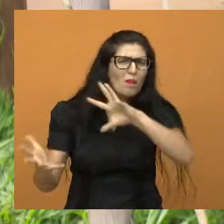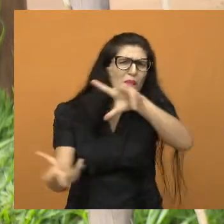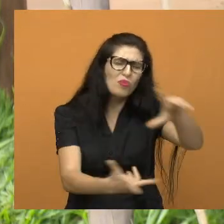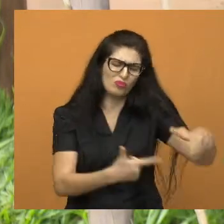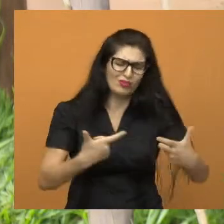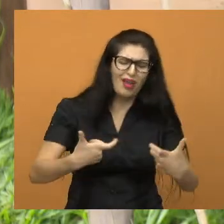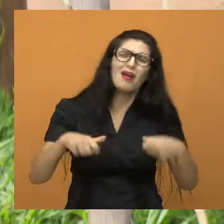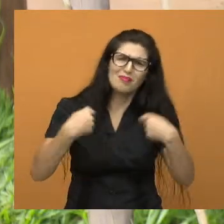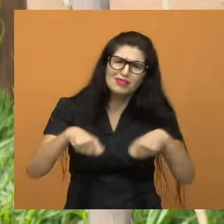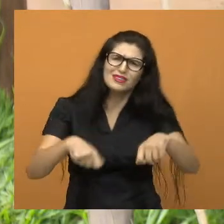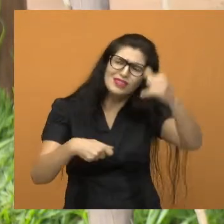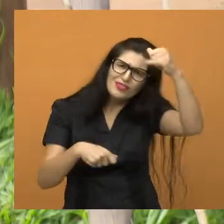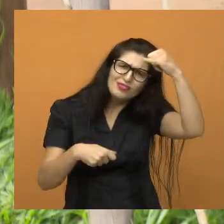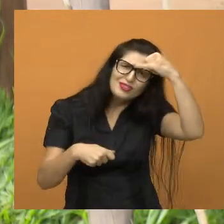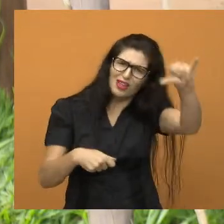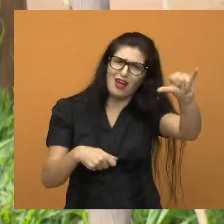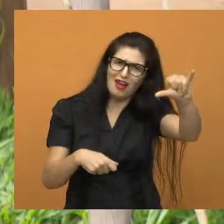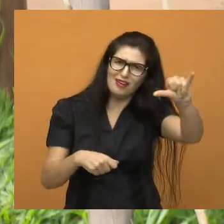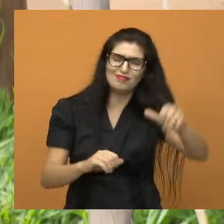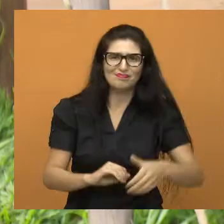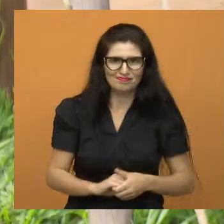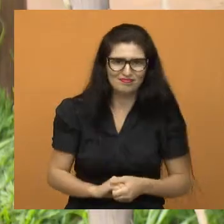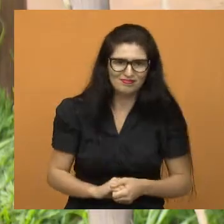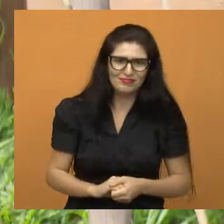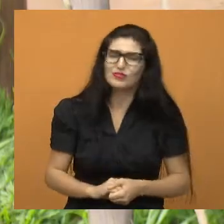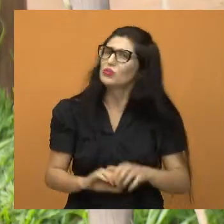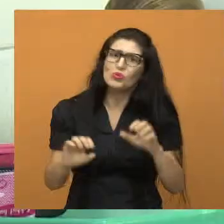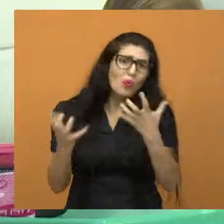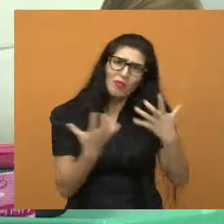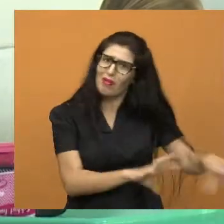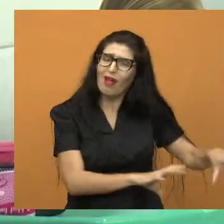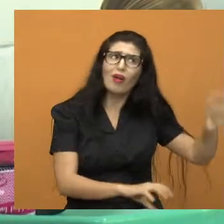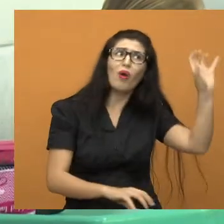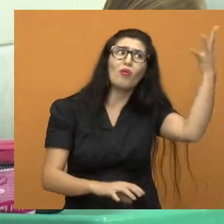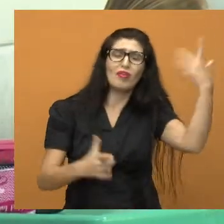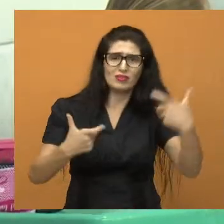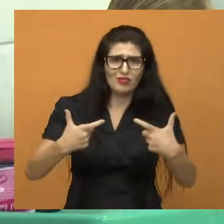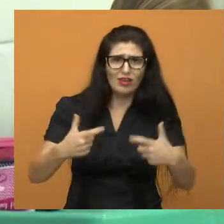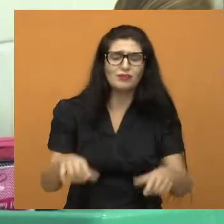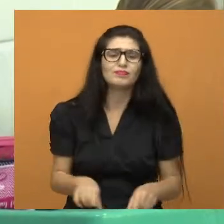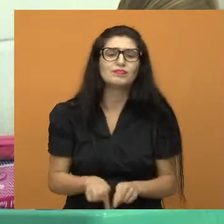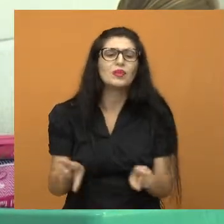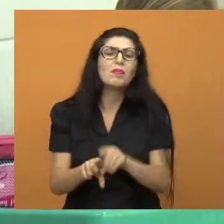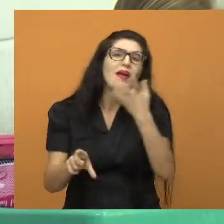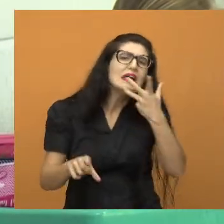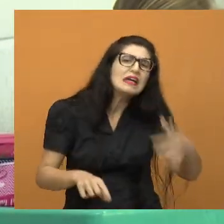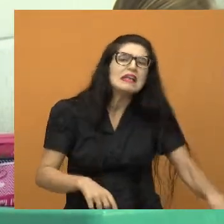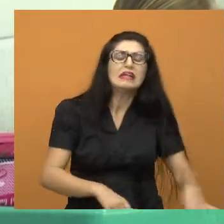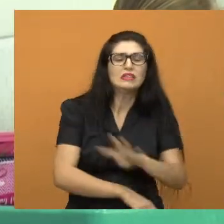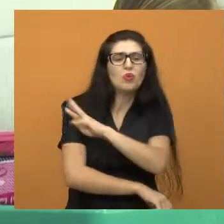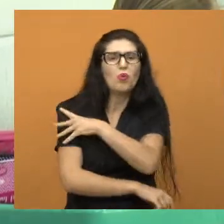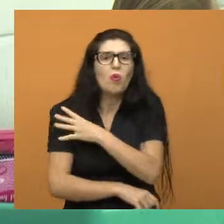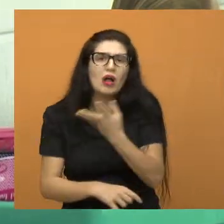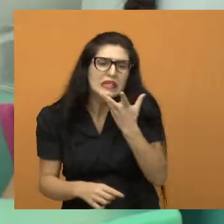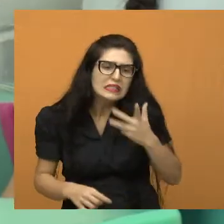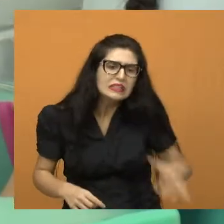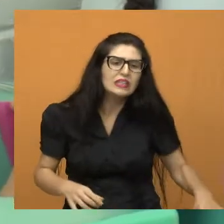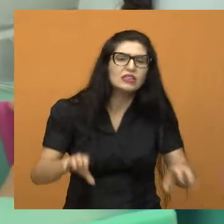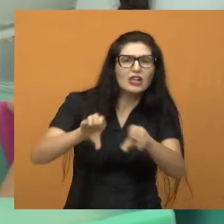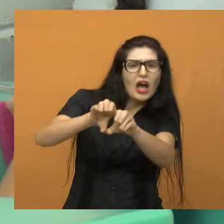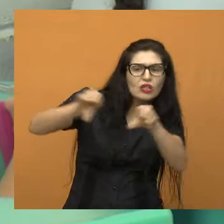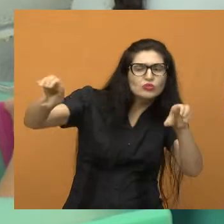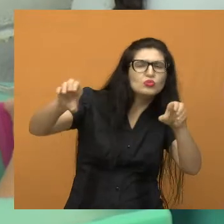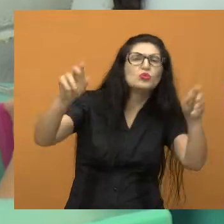guerra. Então eu espero que isso não aconteça mais. Já no 4º ano, as crianças fizeram um canudo da paz